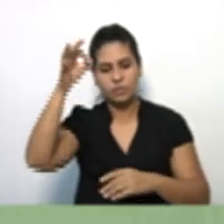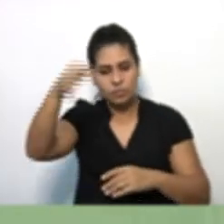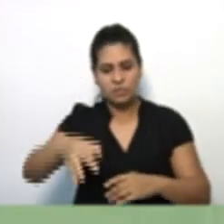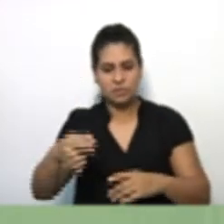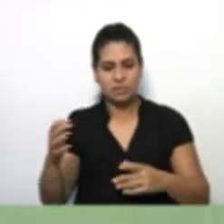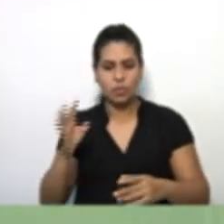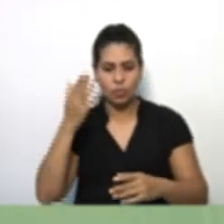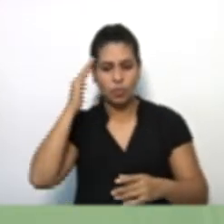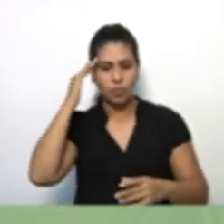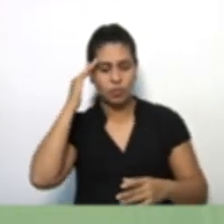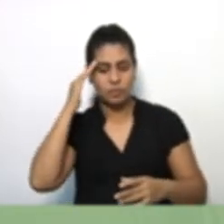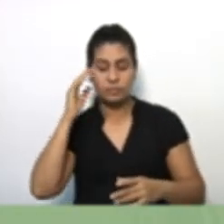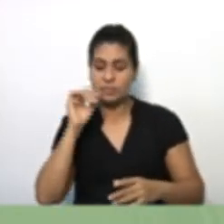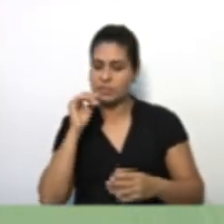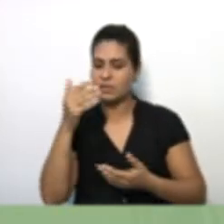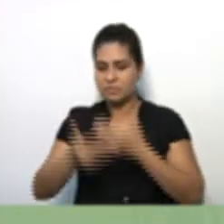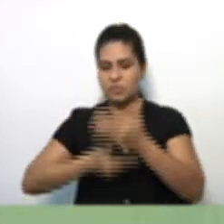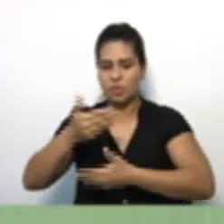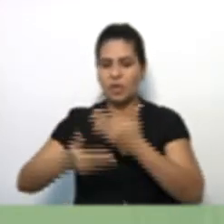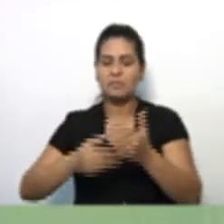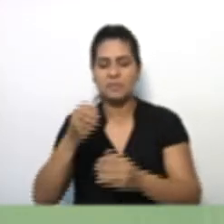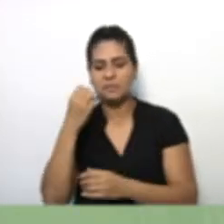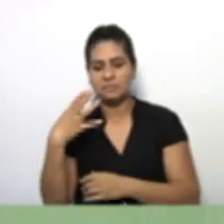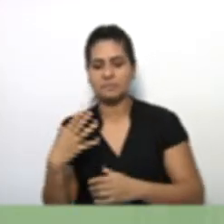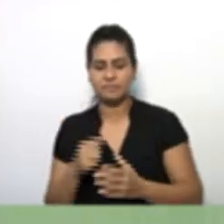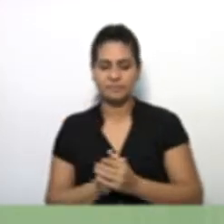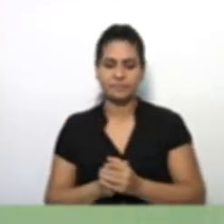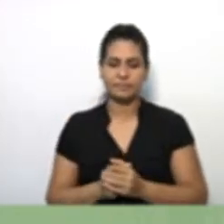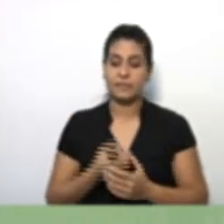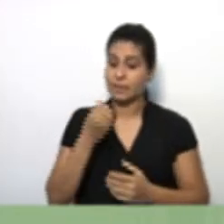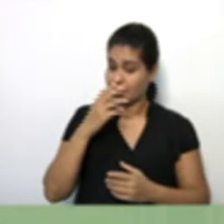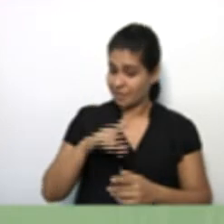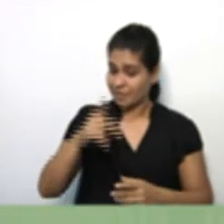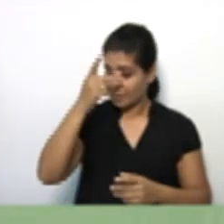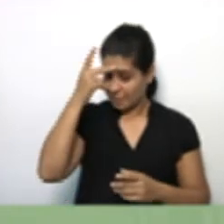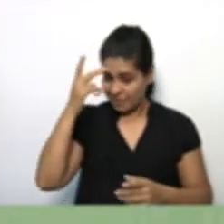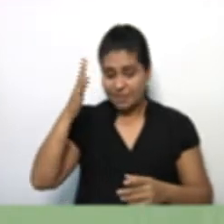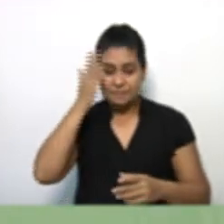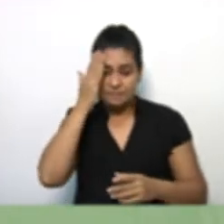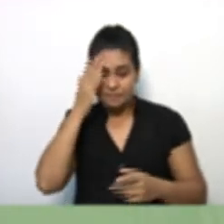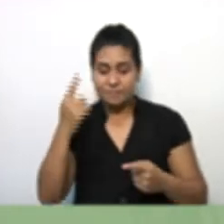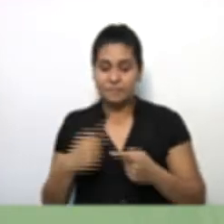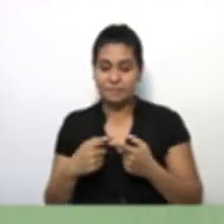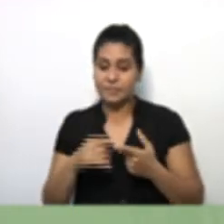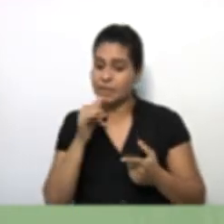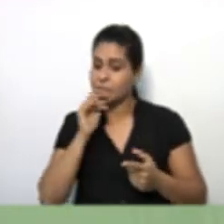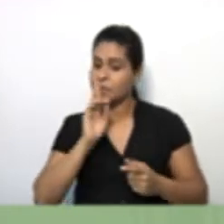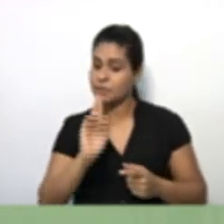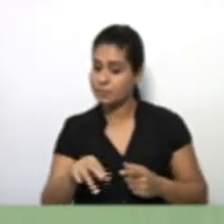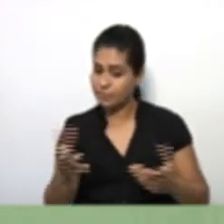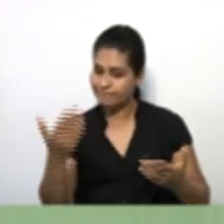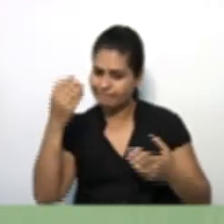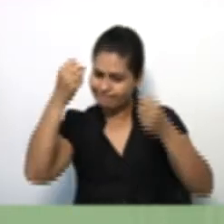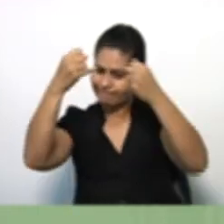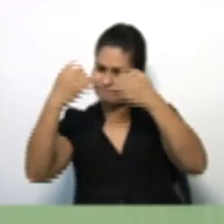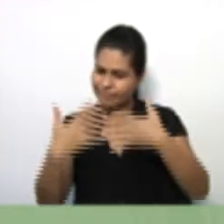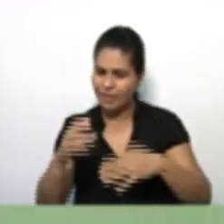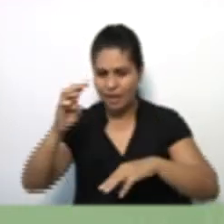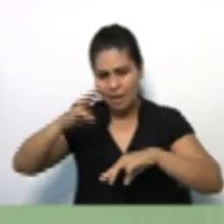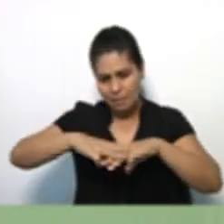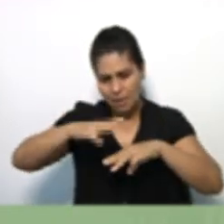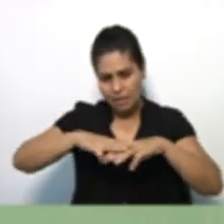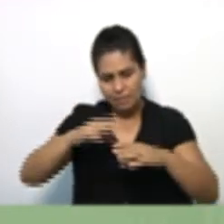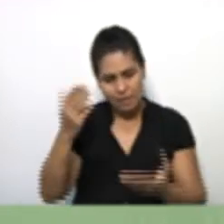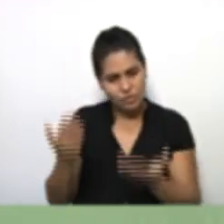estão, né, tá tendo um feedback bem positivo. É bom saber isso, pessoal, porque olha, isso aqui, olha, como eu falei para vocês, olha aqui, é